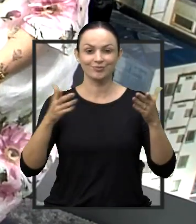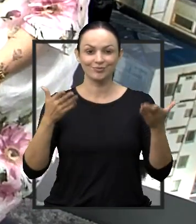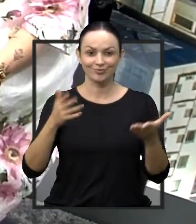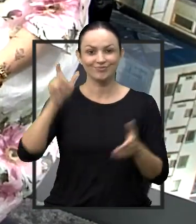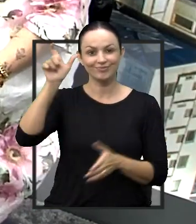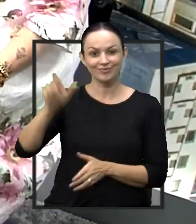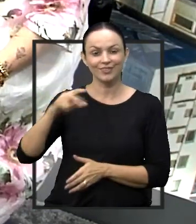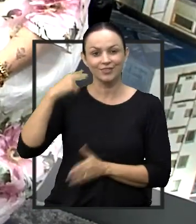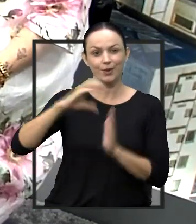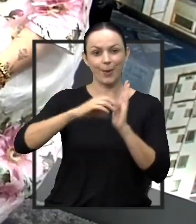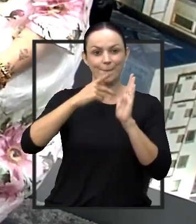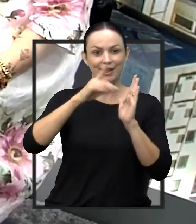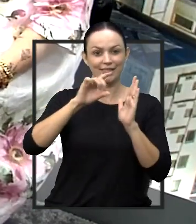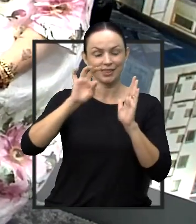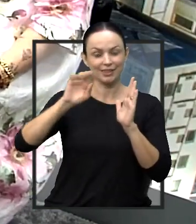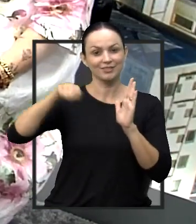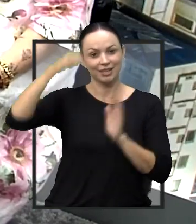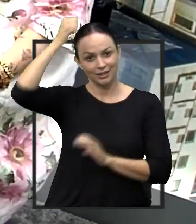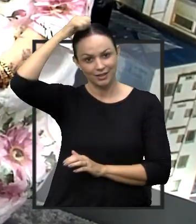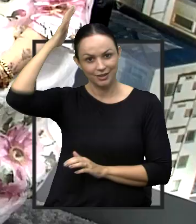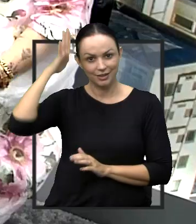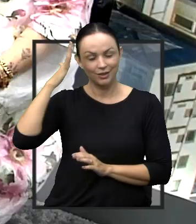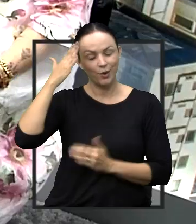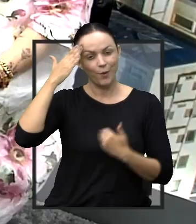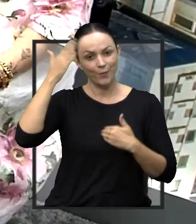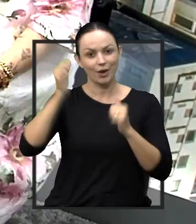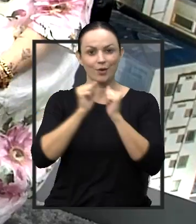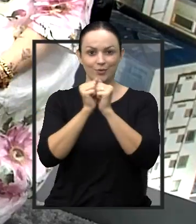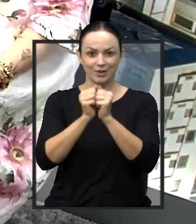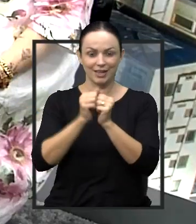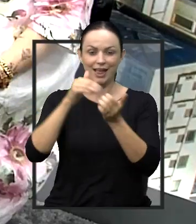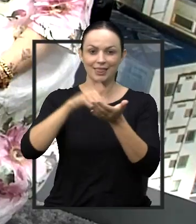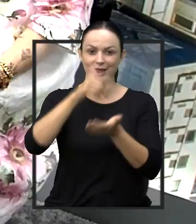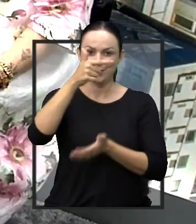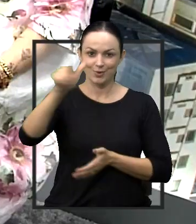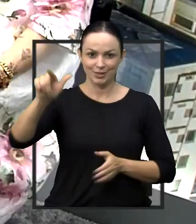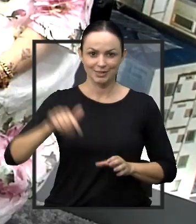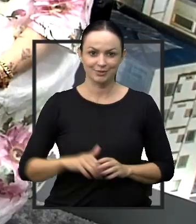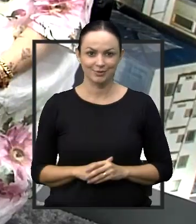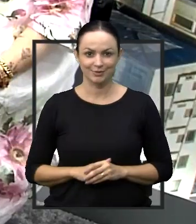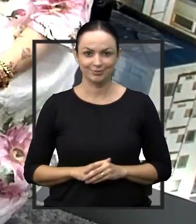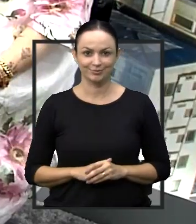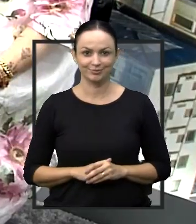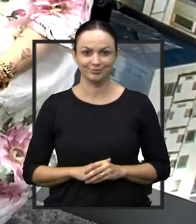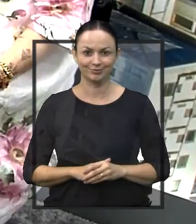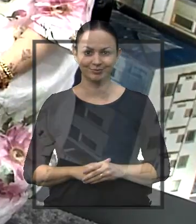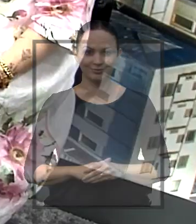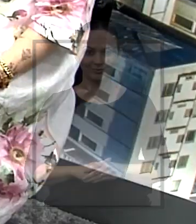portanto, a vereadora do PDT, doutora Dani Rodrigueiro. Muito obrigado pela sua companhia e até a próxima.